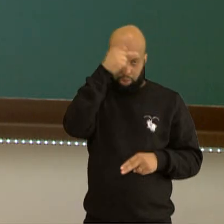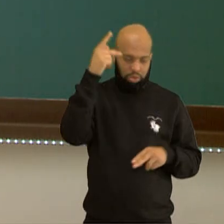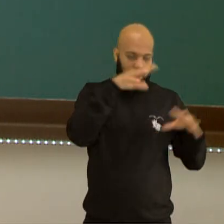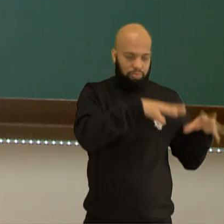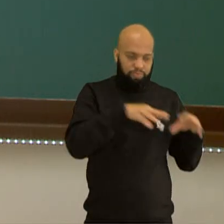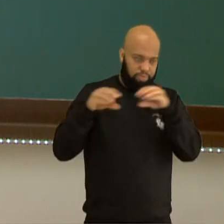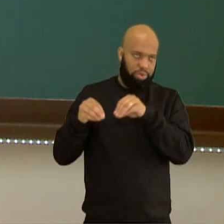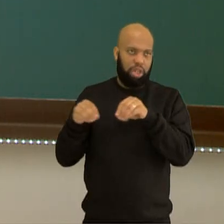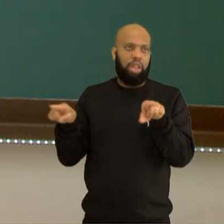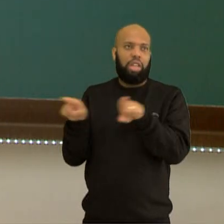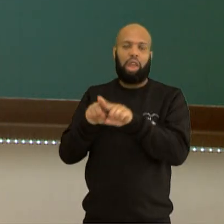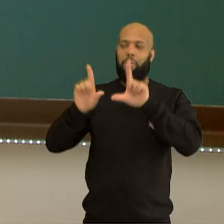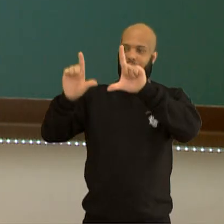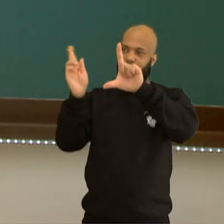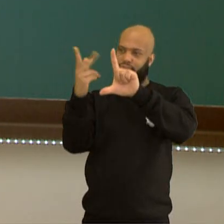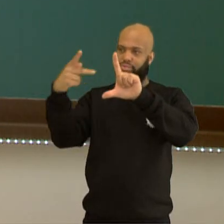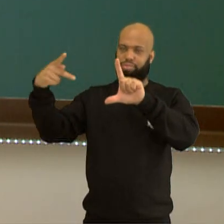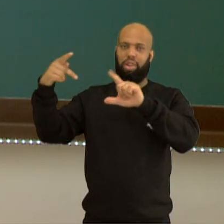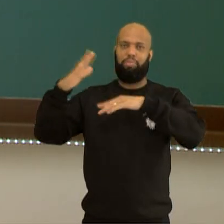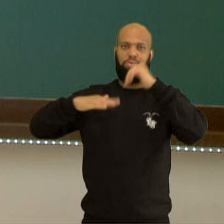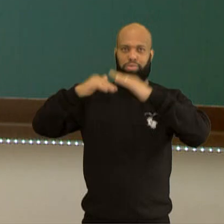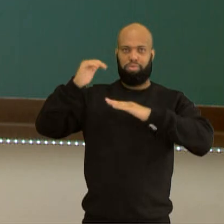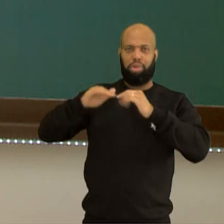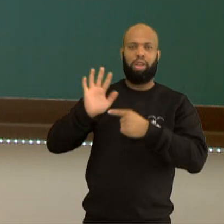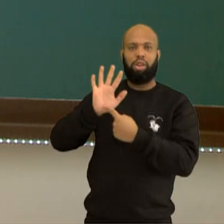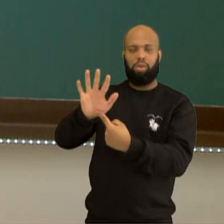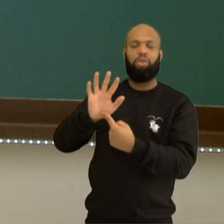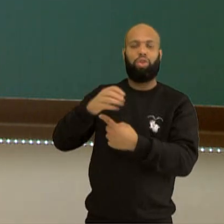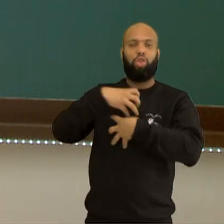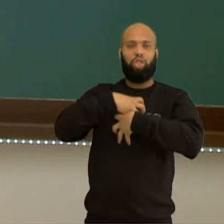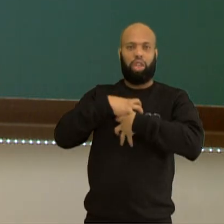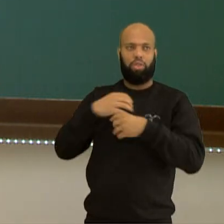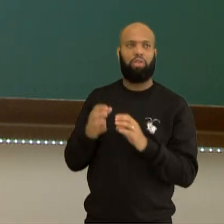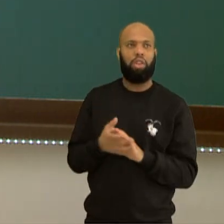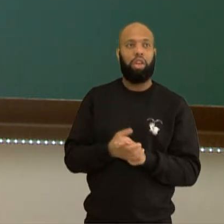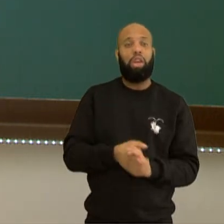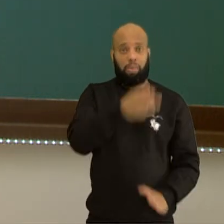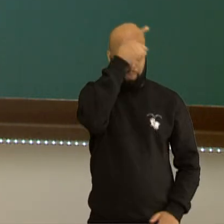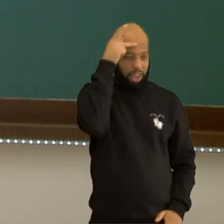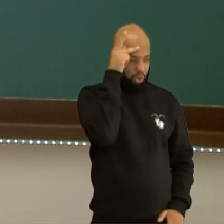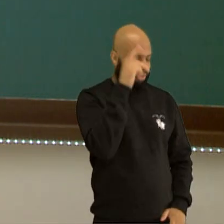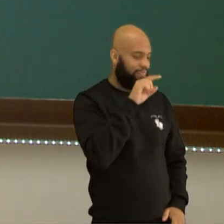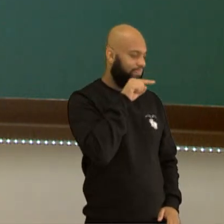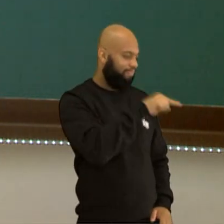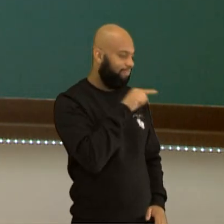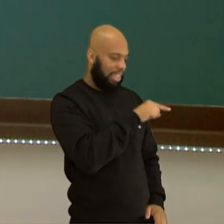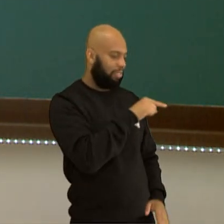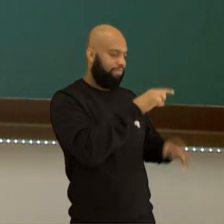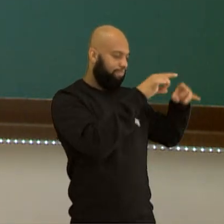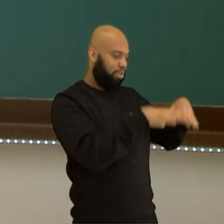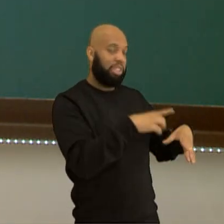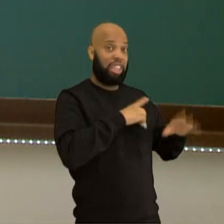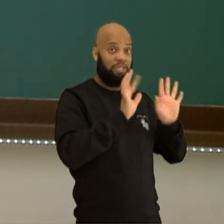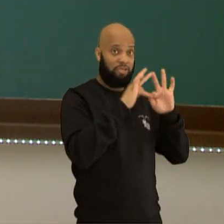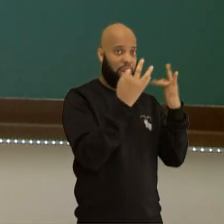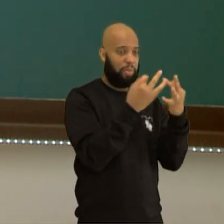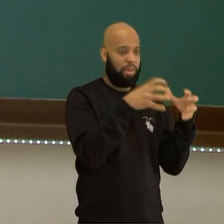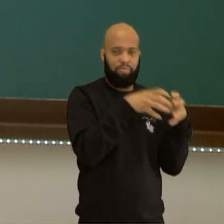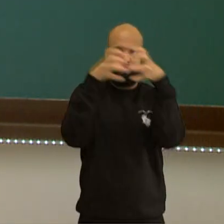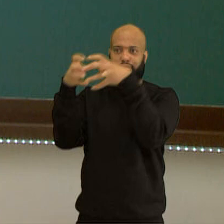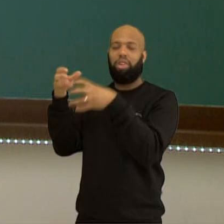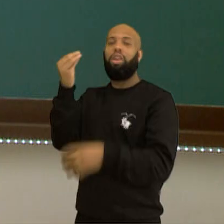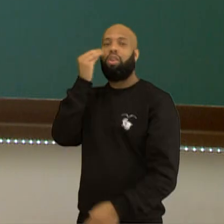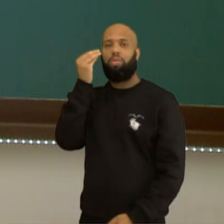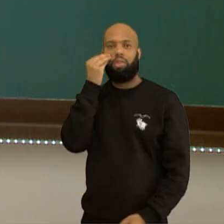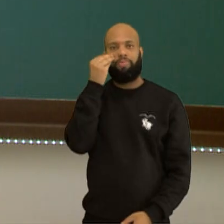o Portinari queria representar nessa obra dele, essa ideia das pessoas saindo de um lugar, a família, e indo